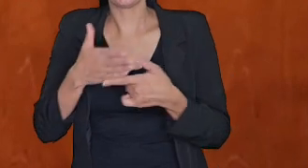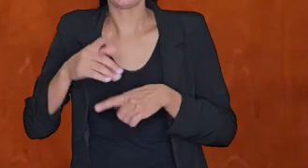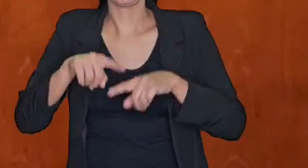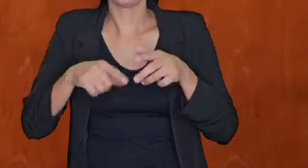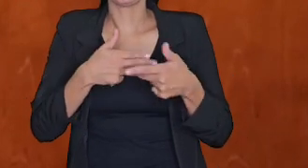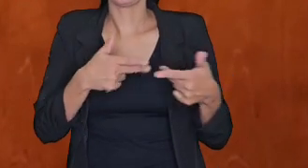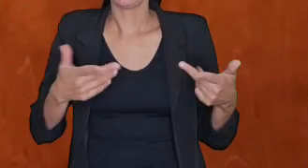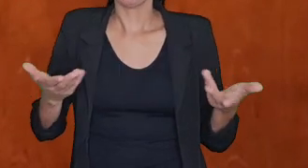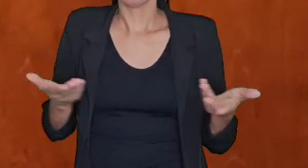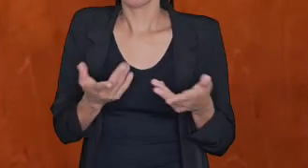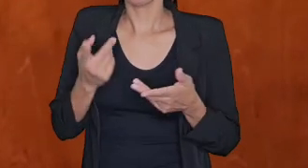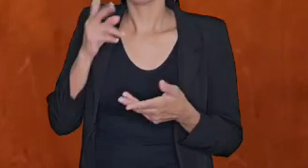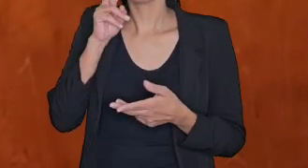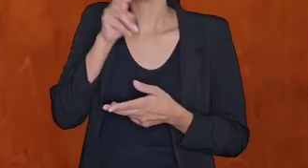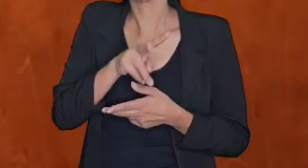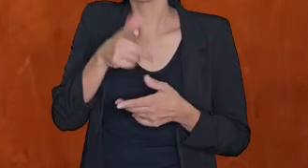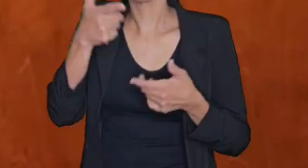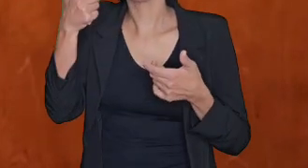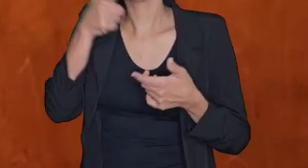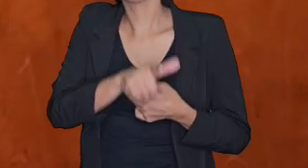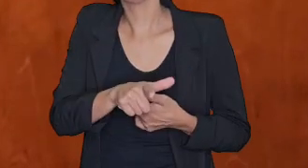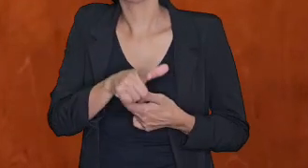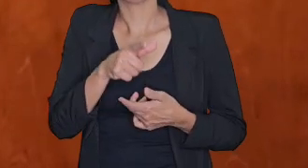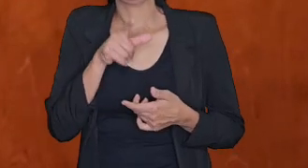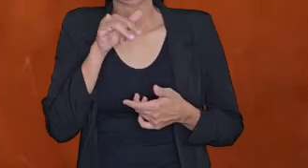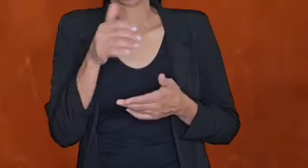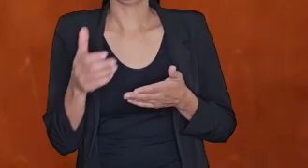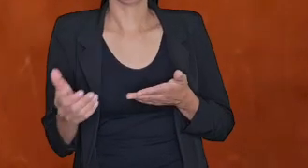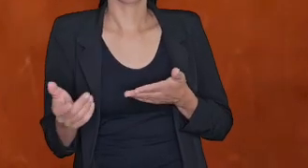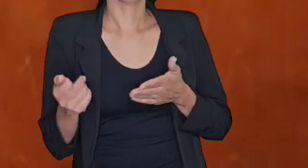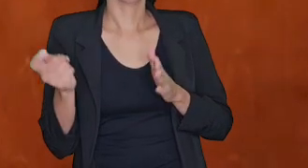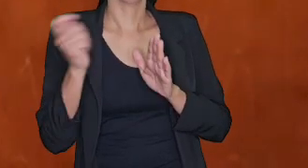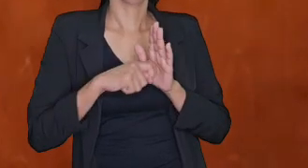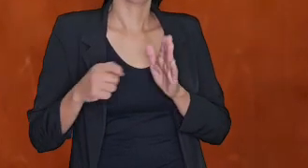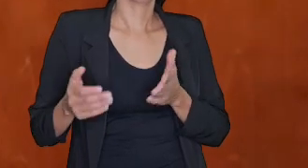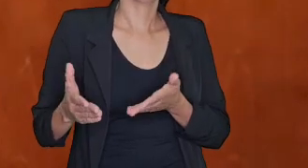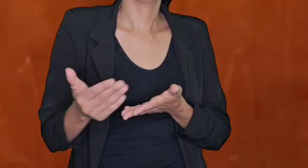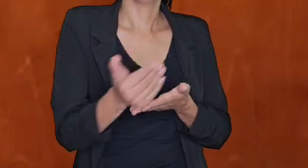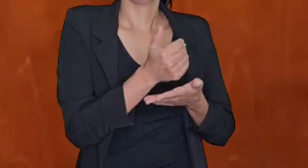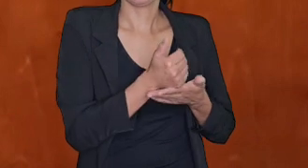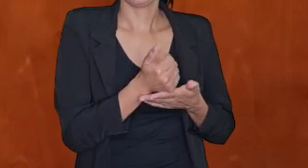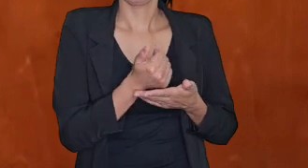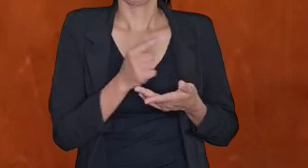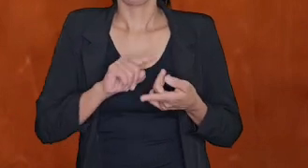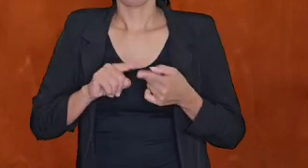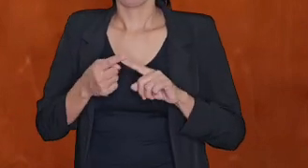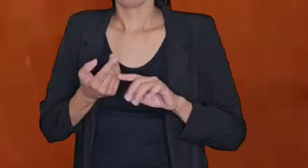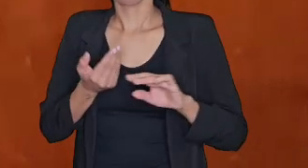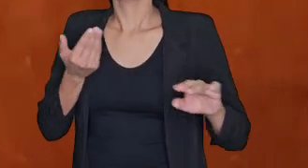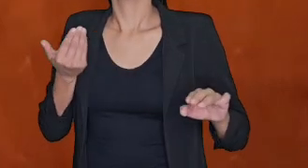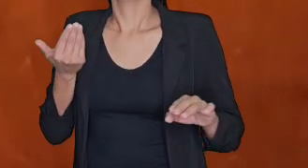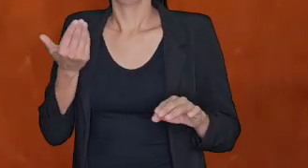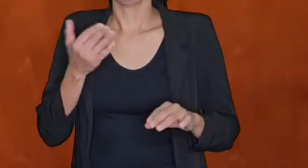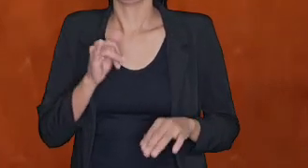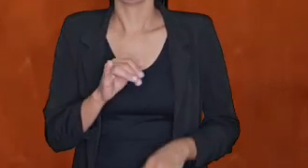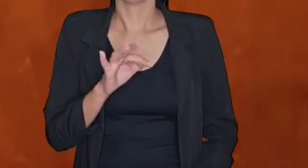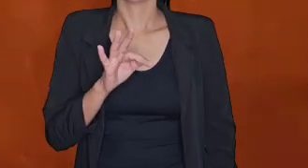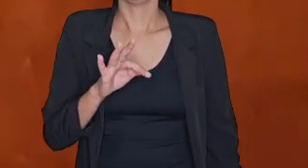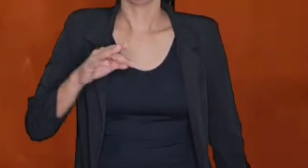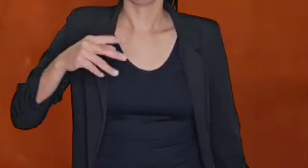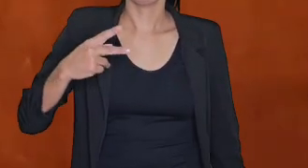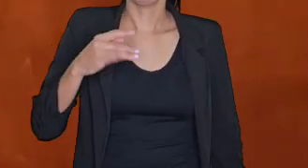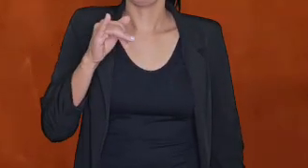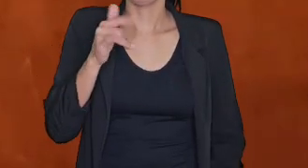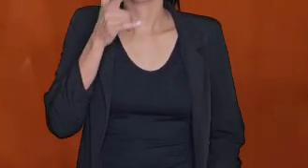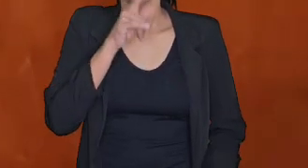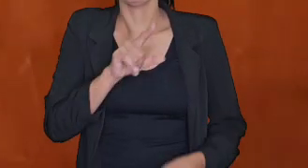eles se arrependerem na distribuição patrimonial e quererem agora rever. Desculpa, se recolher os tributos, porque o